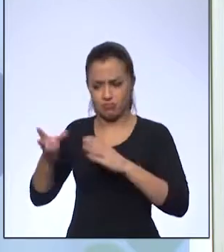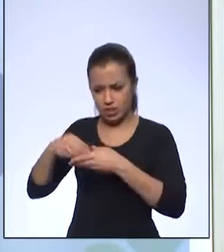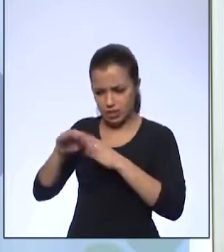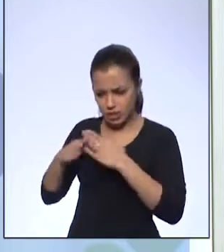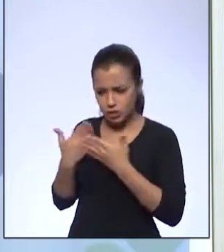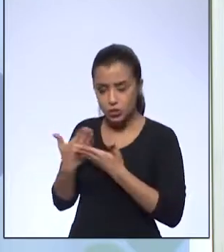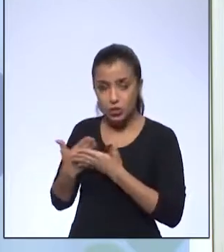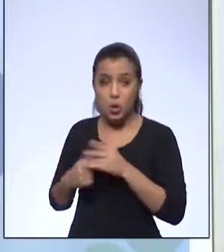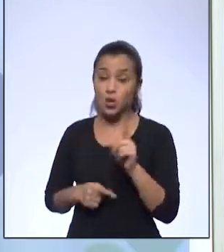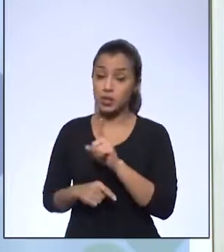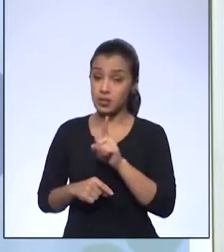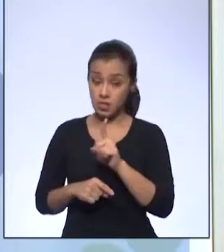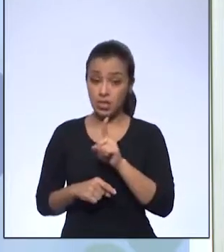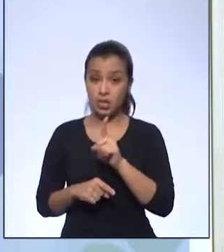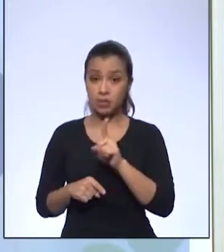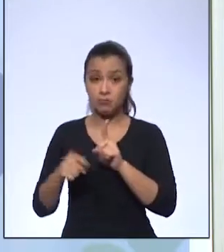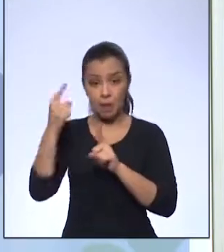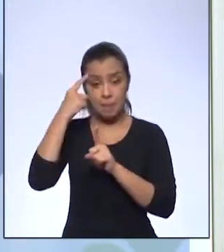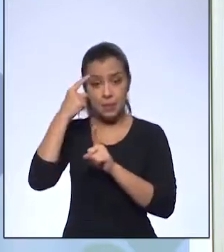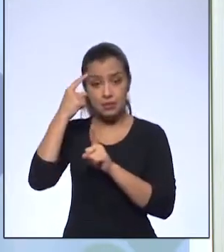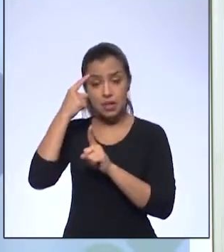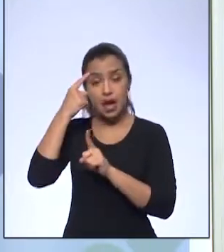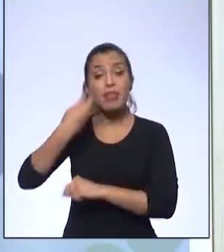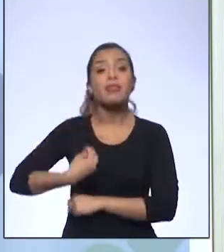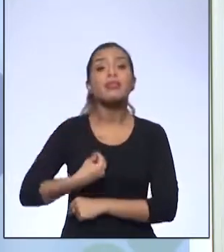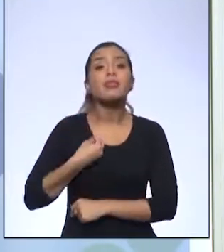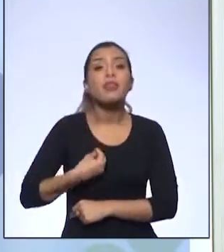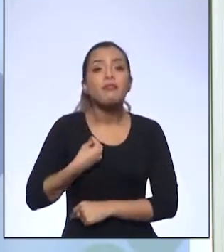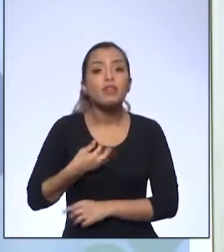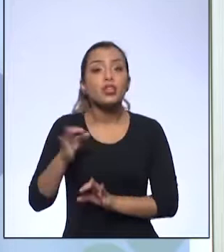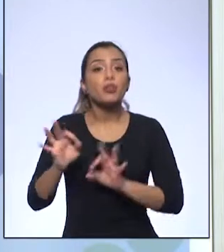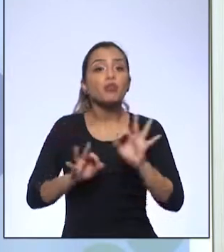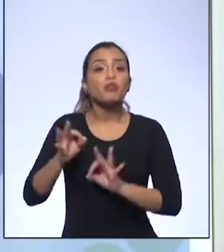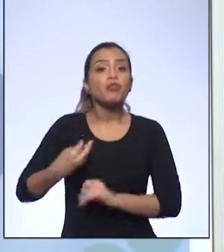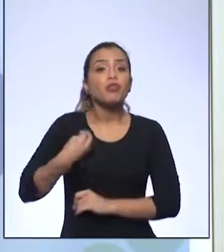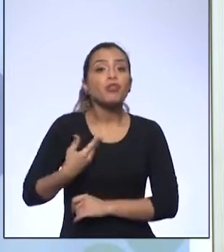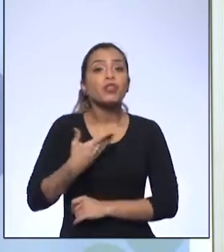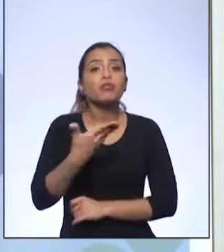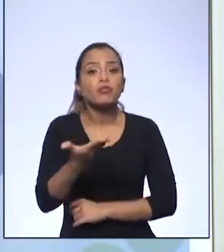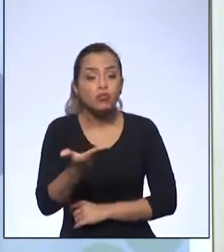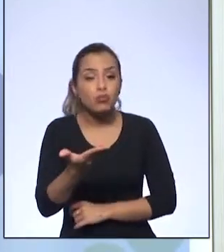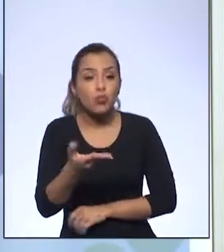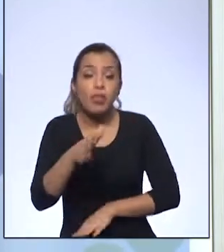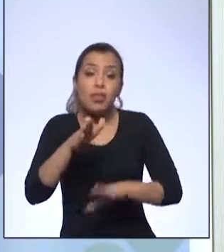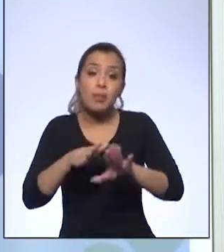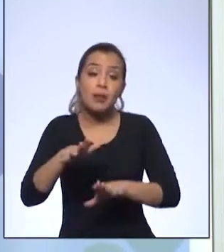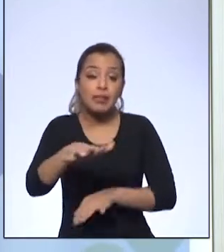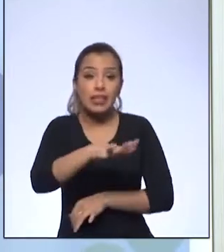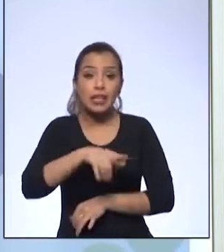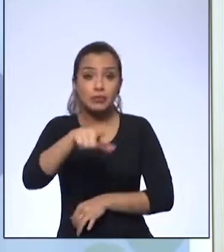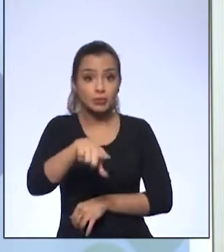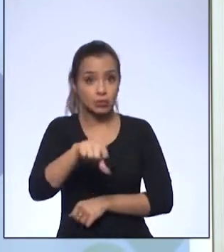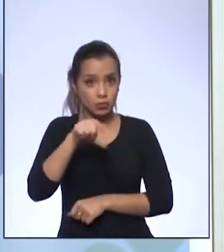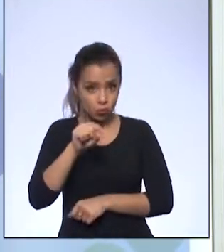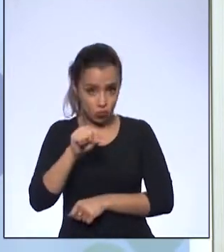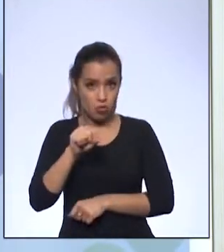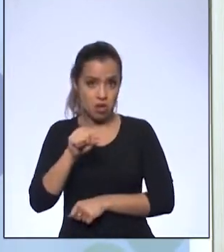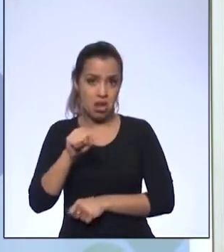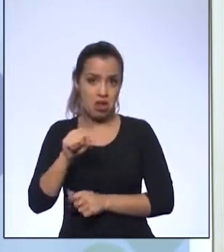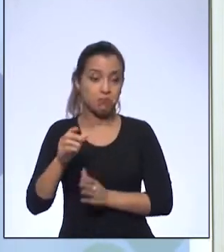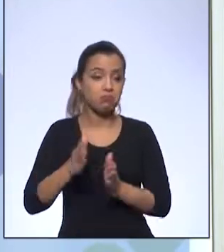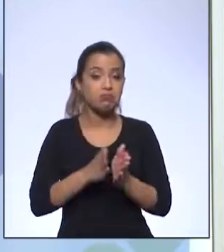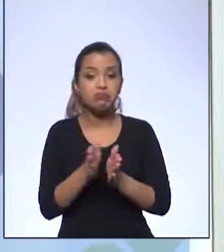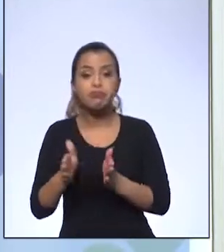que pensar, o que você vai fazer na sua vida? Qual que é o seu projeto de vida? Dependendo da área que você for trabalhar, na área que você for seguir,